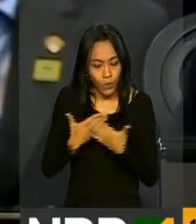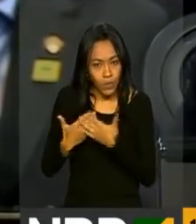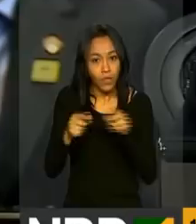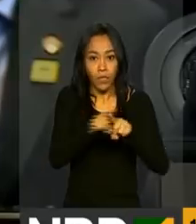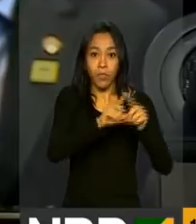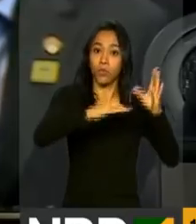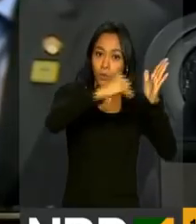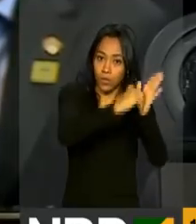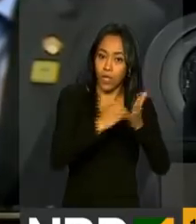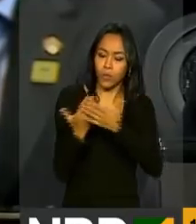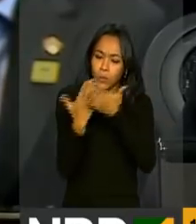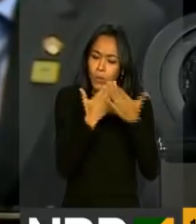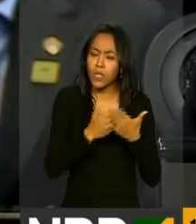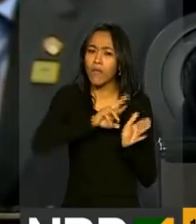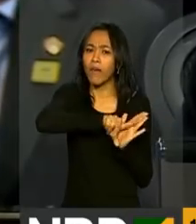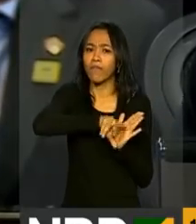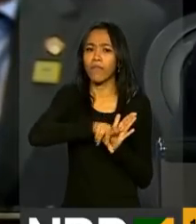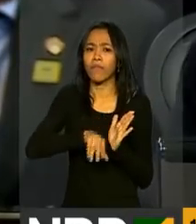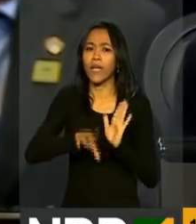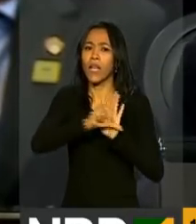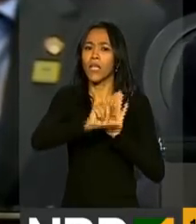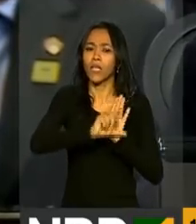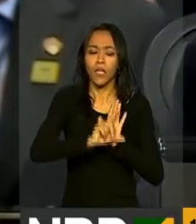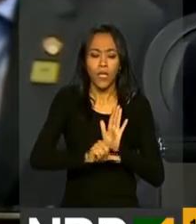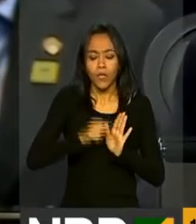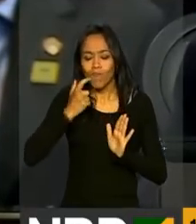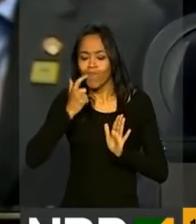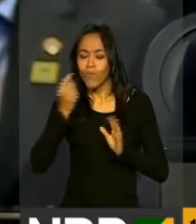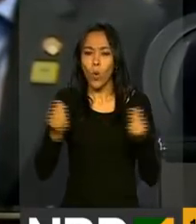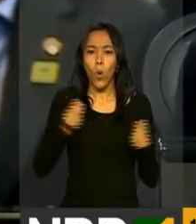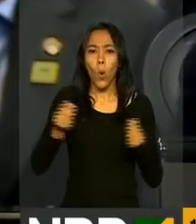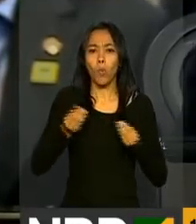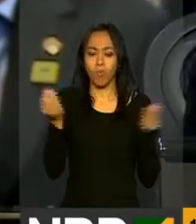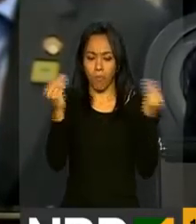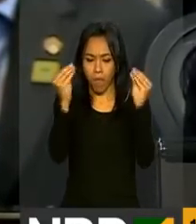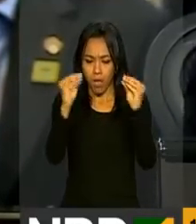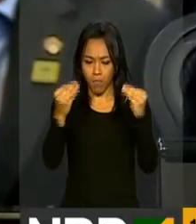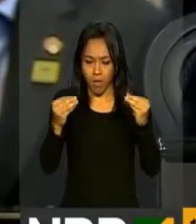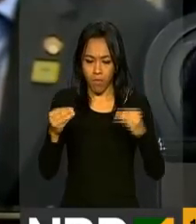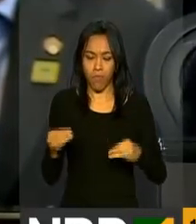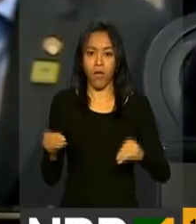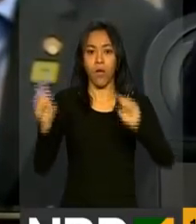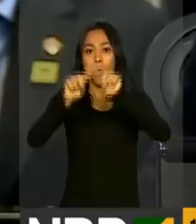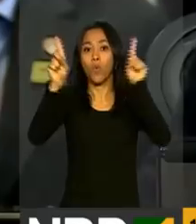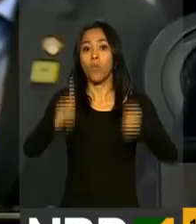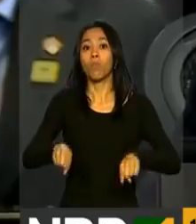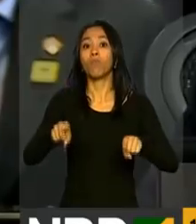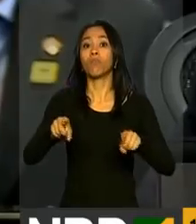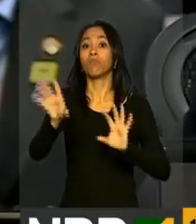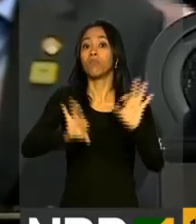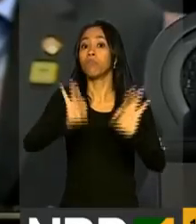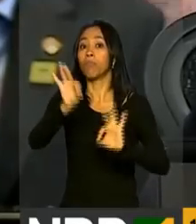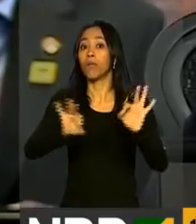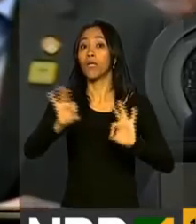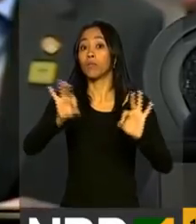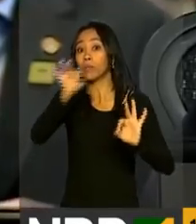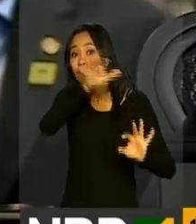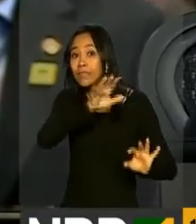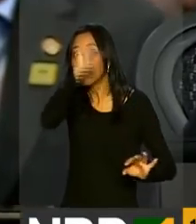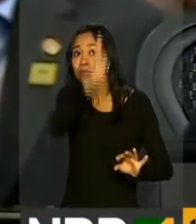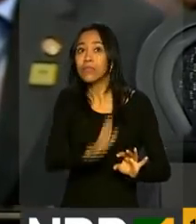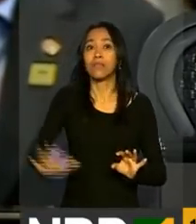legislativas as mais variadas para um plano nacional de segurança e mais uma vez nós vamos